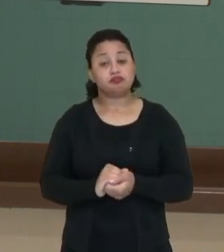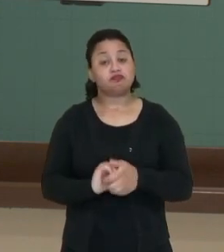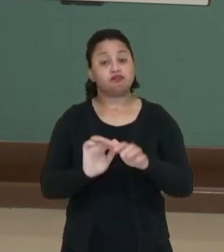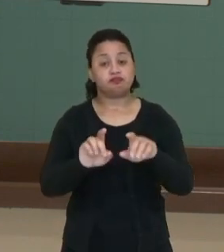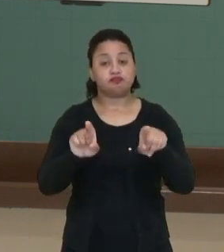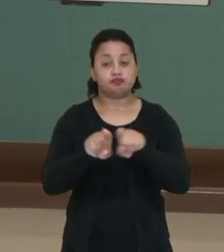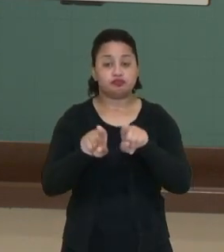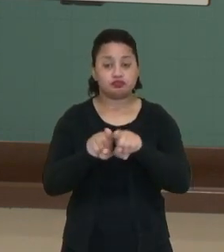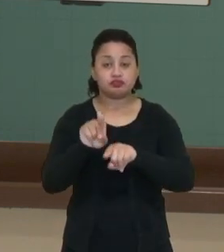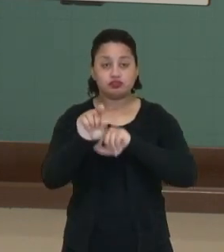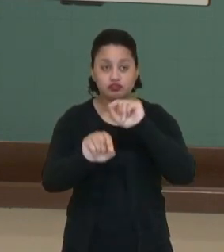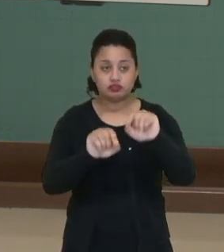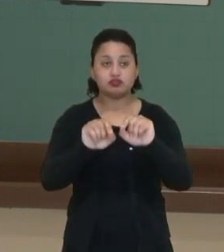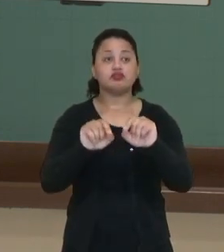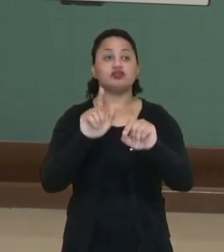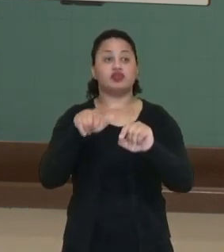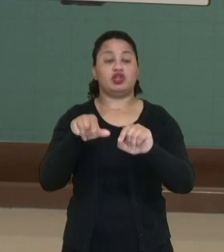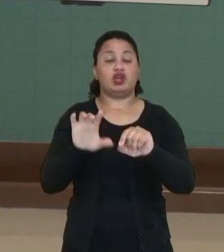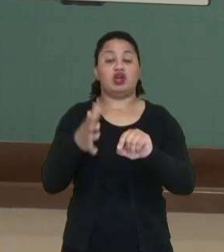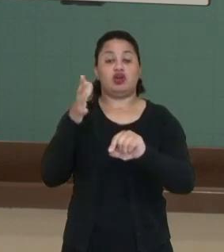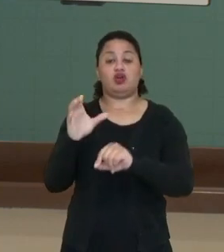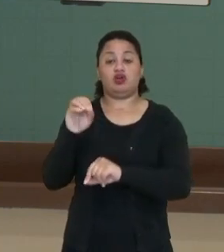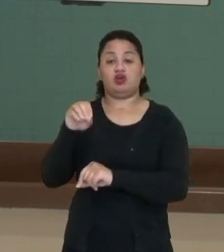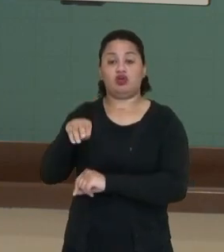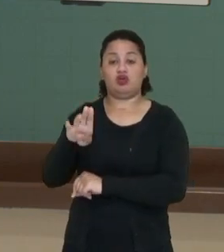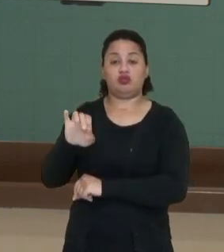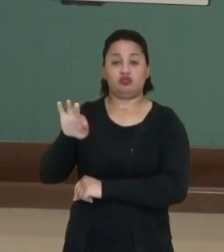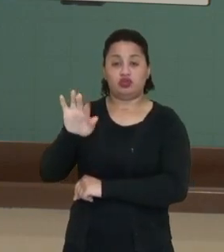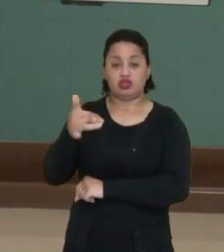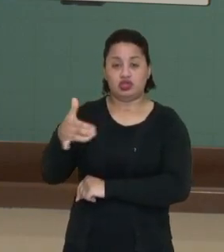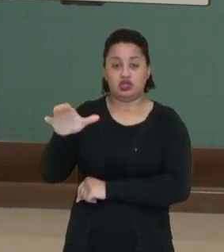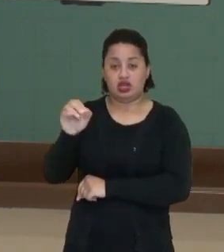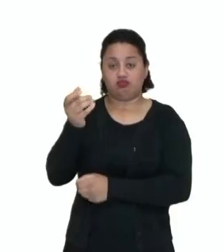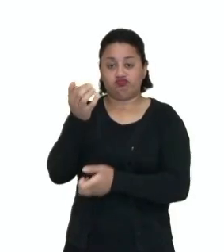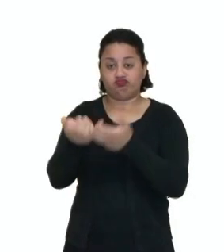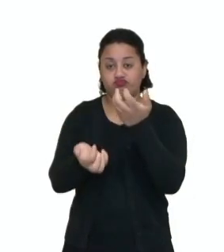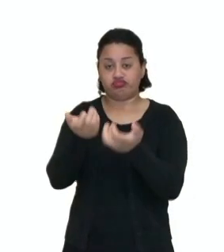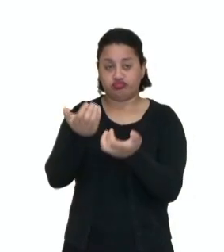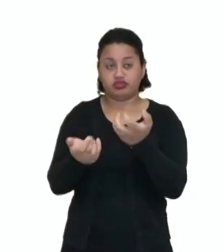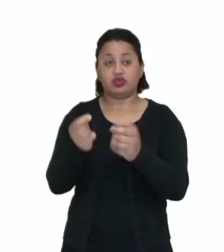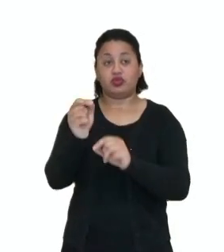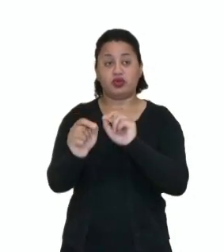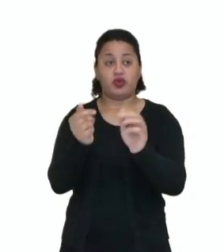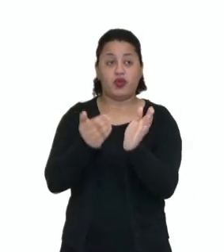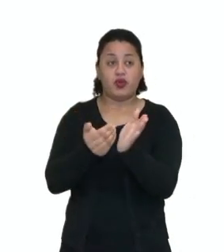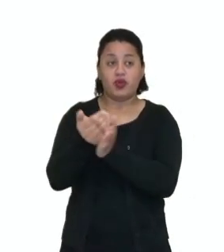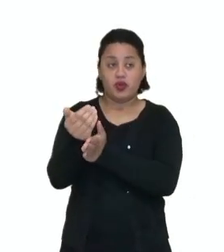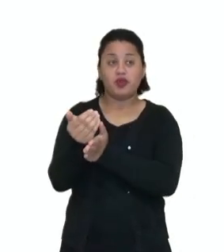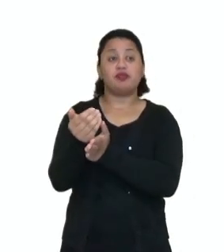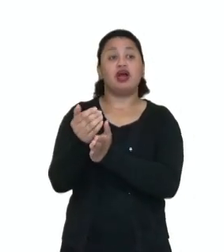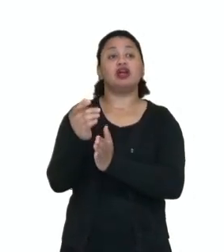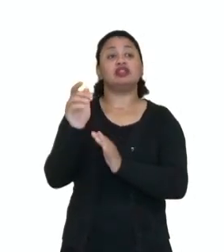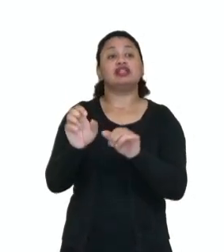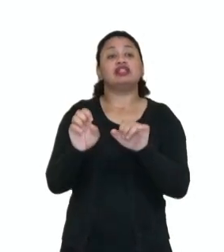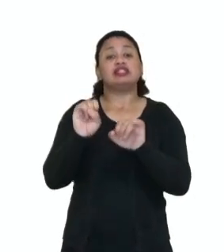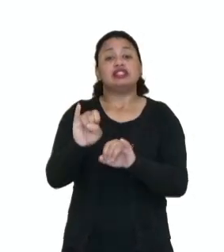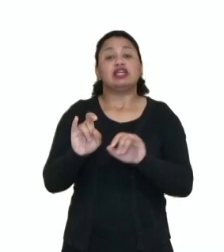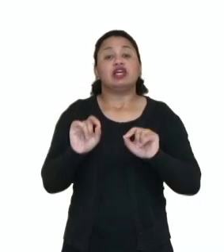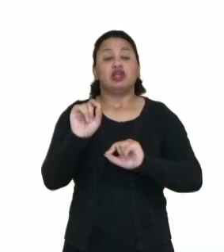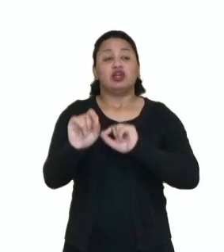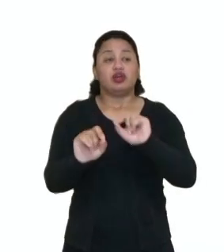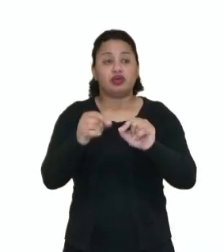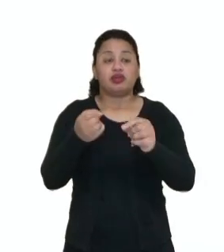Além disso, a combustão, a queima, certo? Ela tem início somente quando